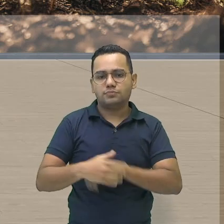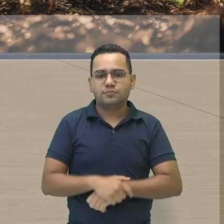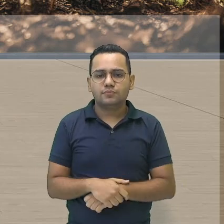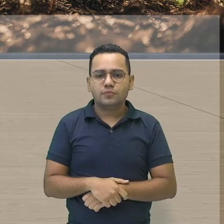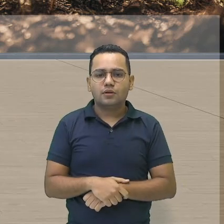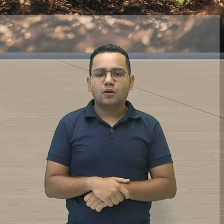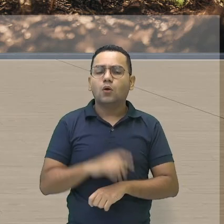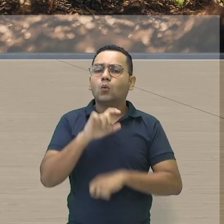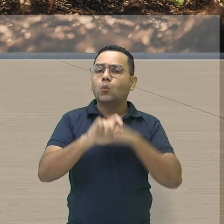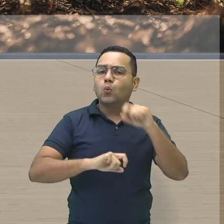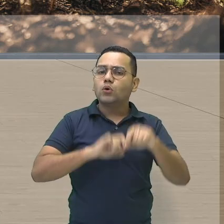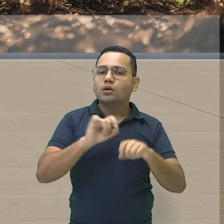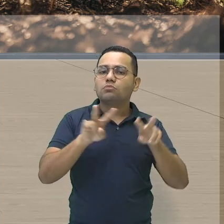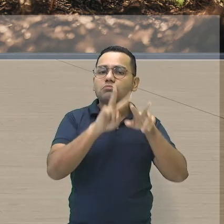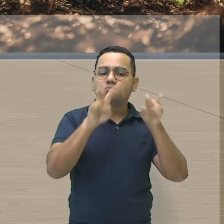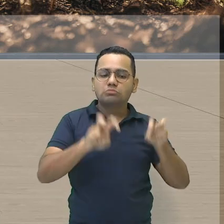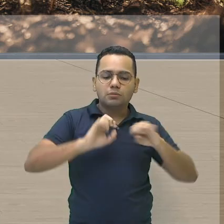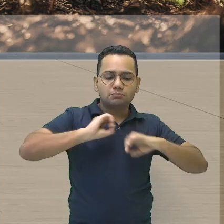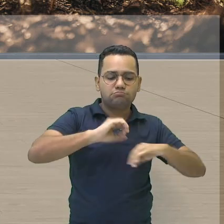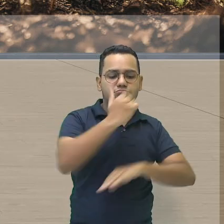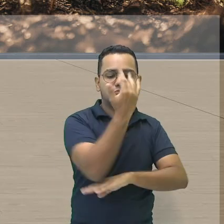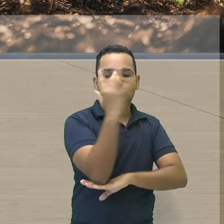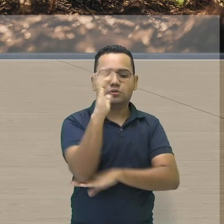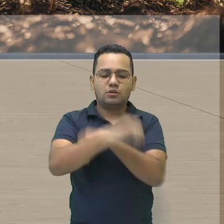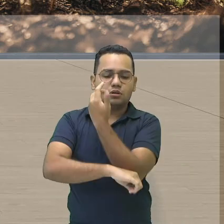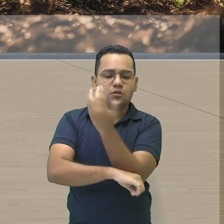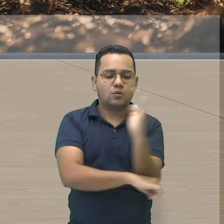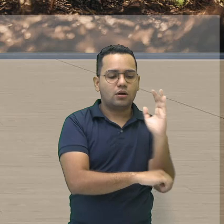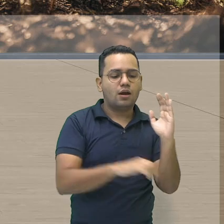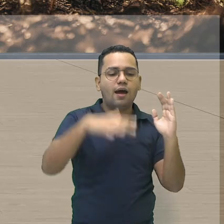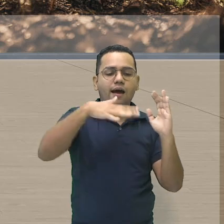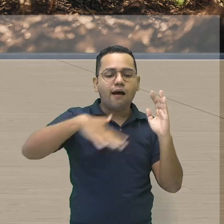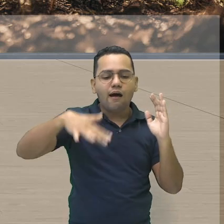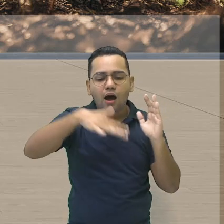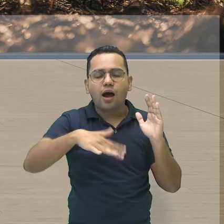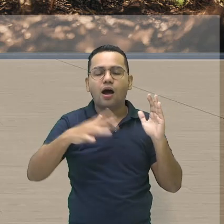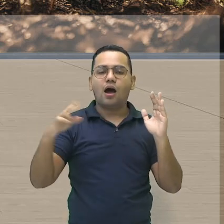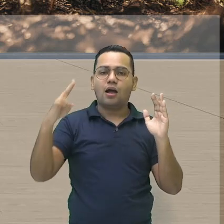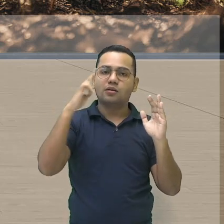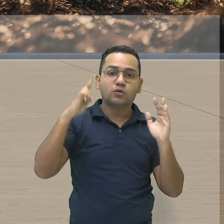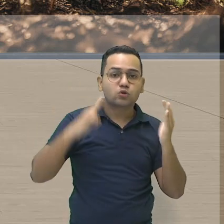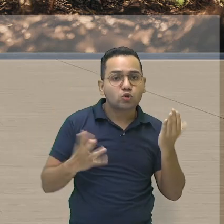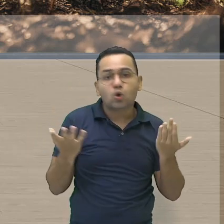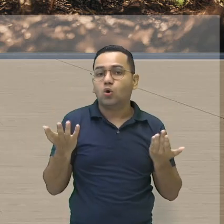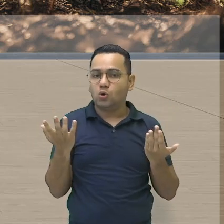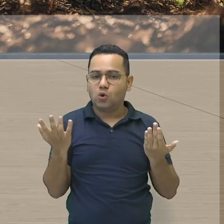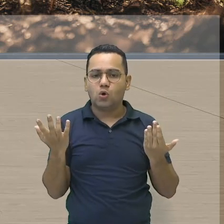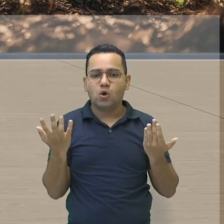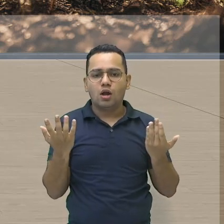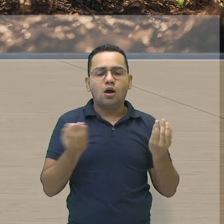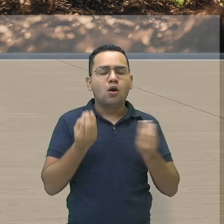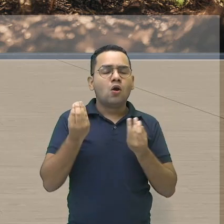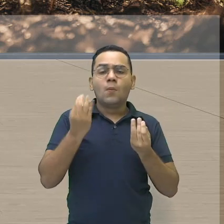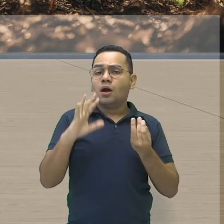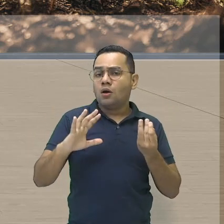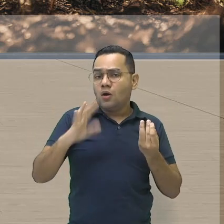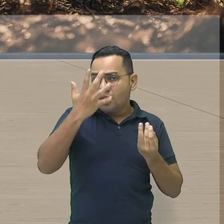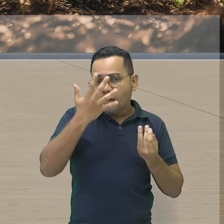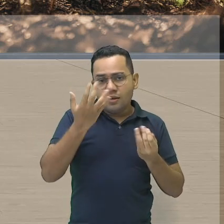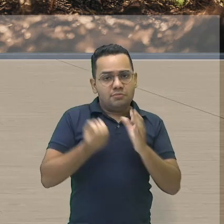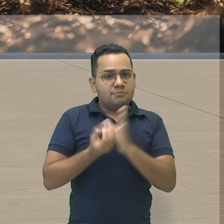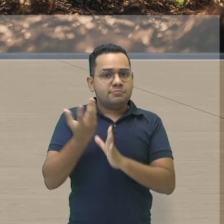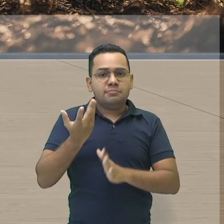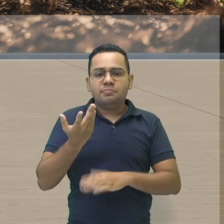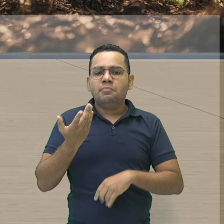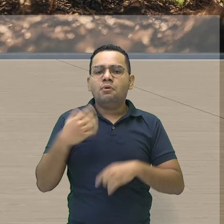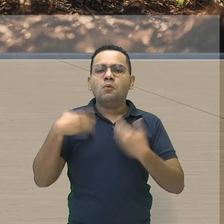é educação ambiental, a importância da educação ambiental, o contexto histórico em que esse termo ele surge,